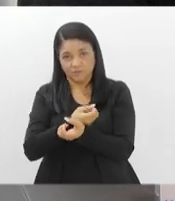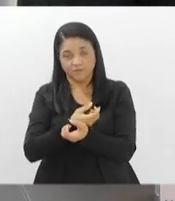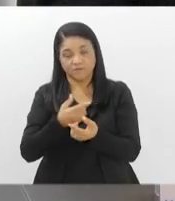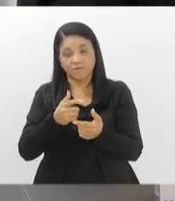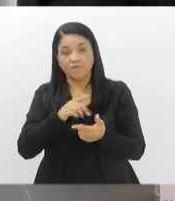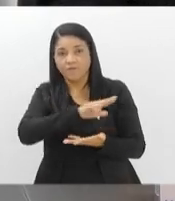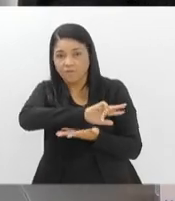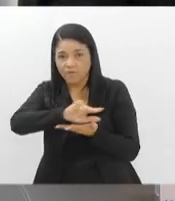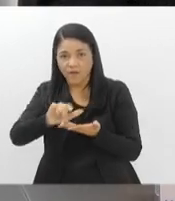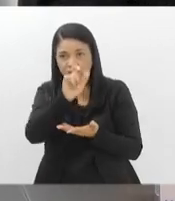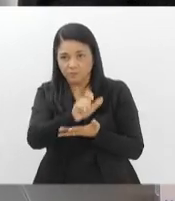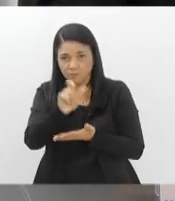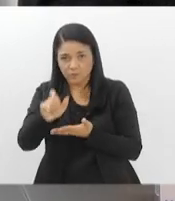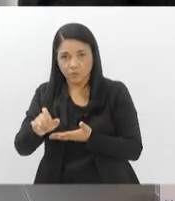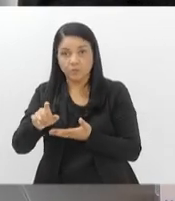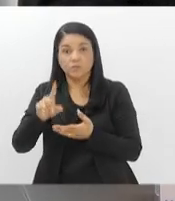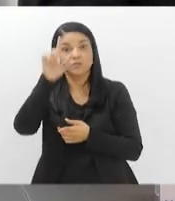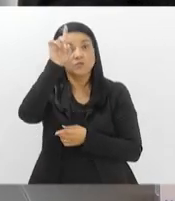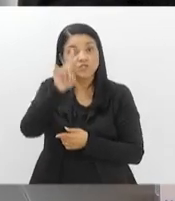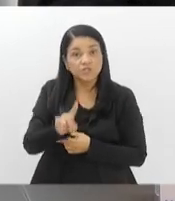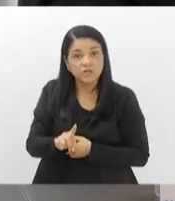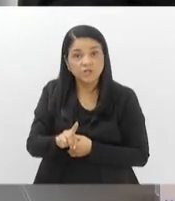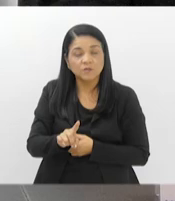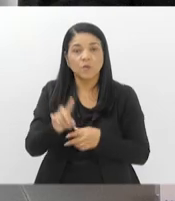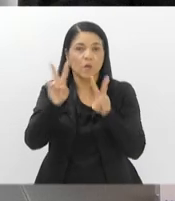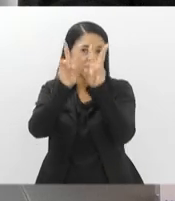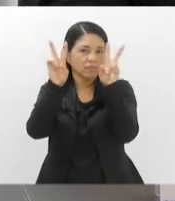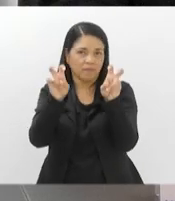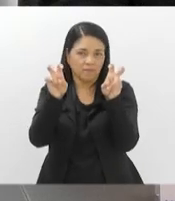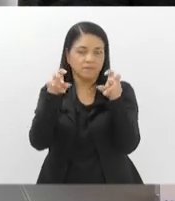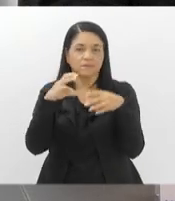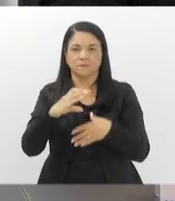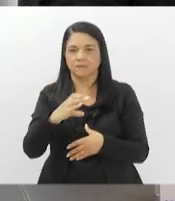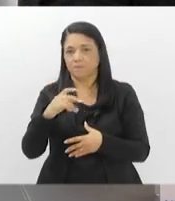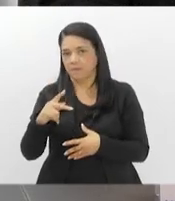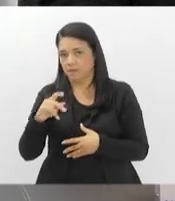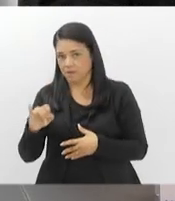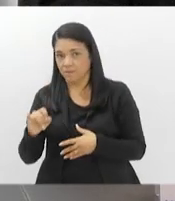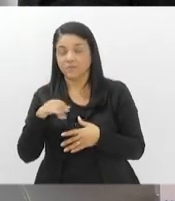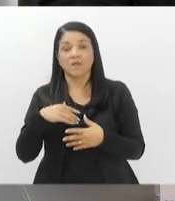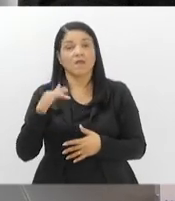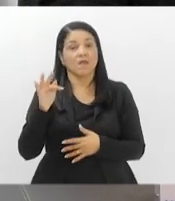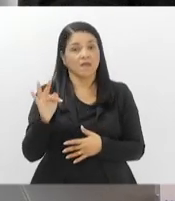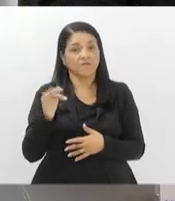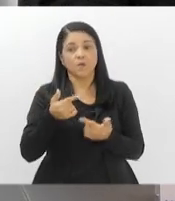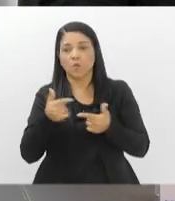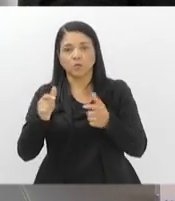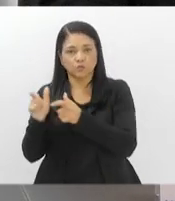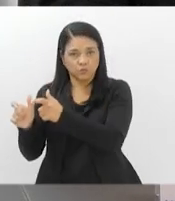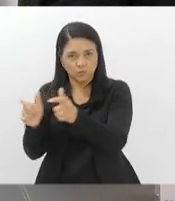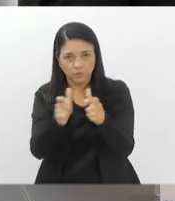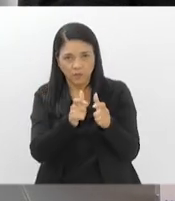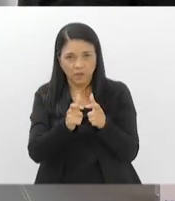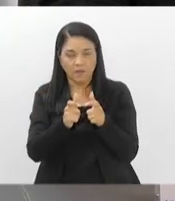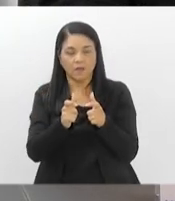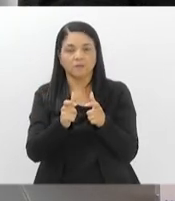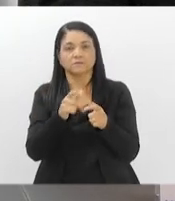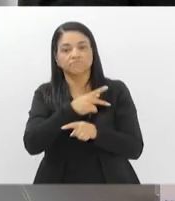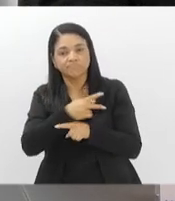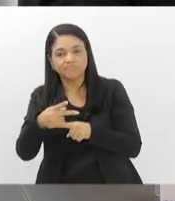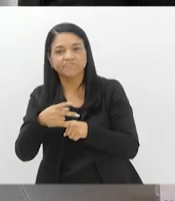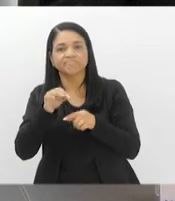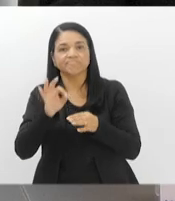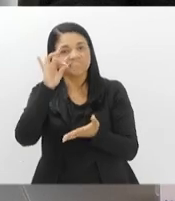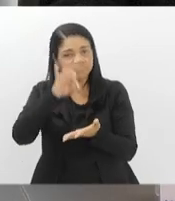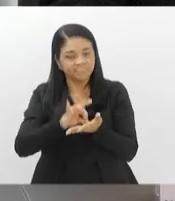consumidores acerca dos seus direitos referentes ao assunto dessa CPI F outras diligências diligências para boa efetiva e